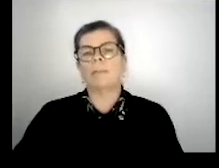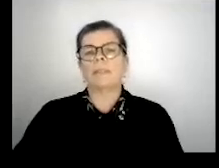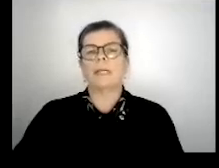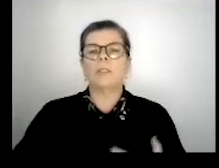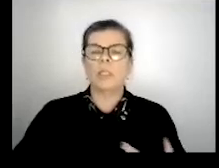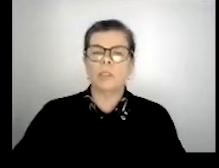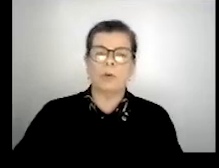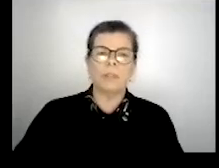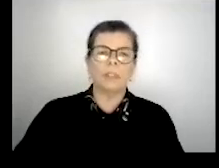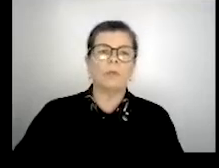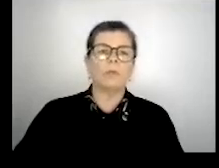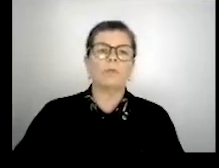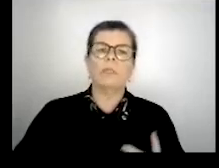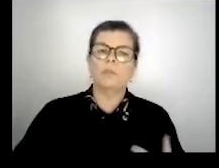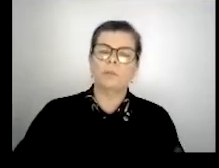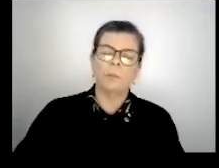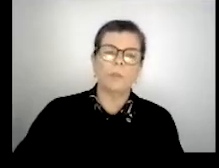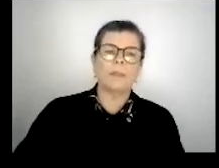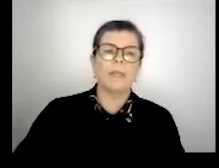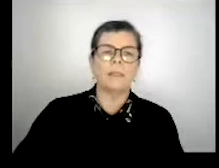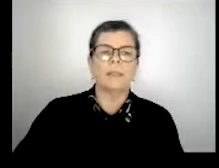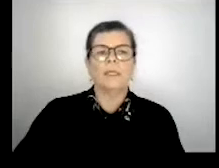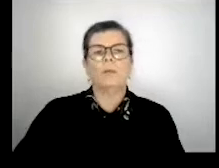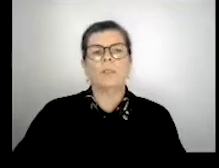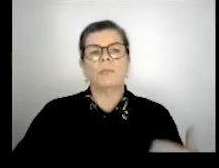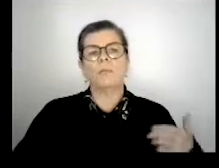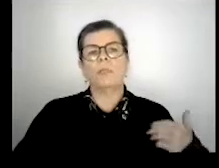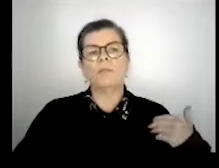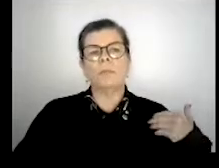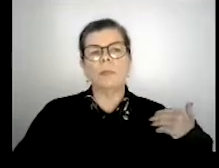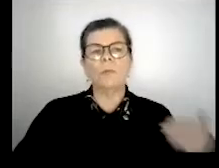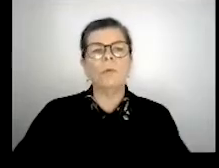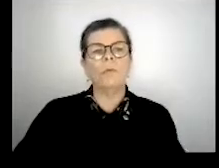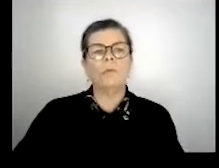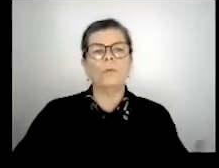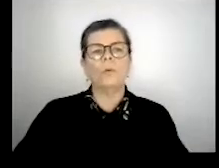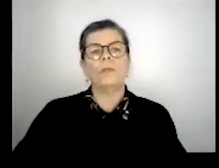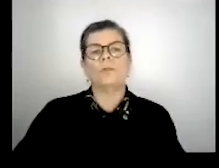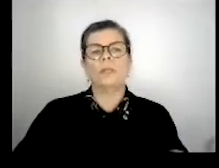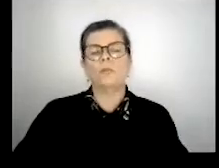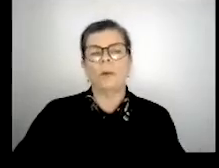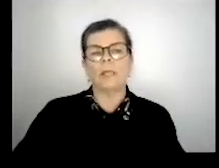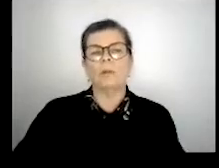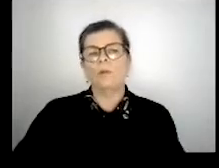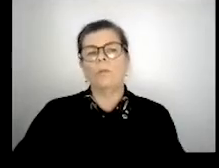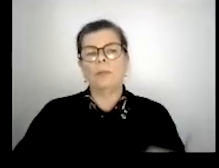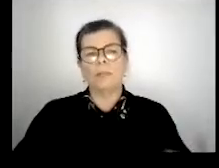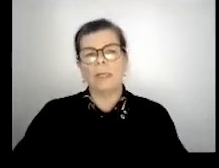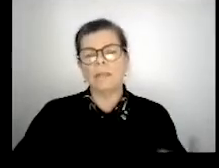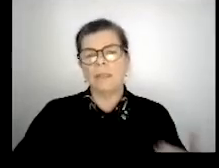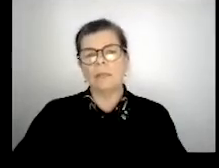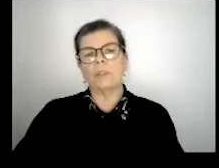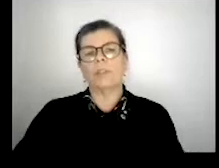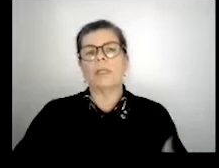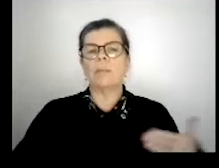baseado na capacidade de resposta de acordo com o número de pacientes. Nós temos o nível, o plano 1, o 2, o 3 e o 4. O plano